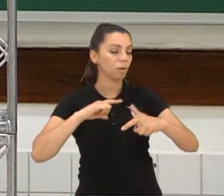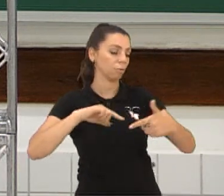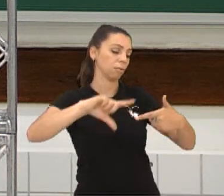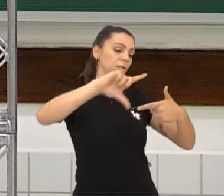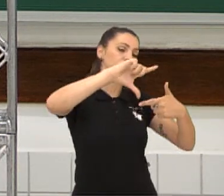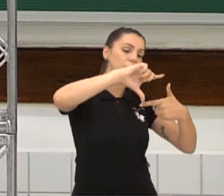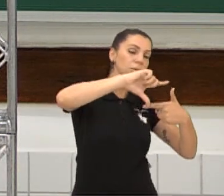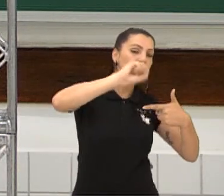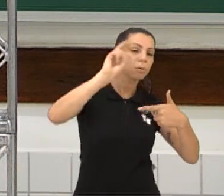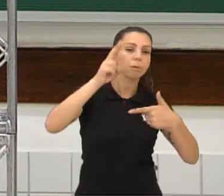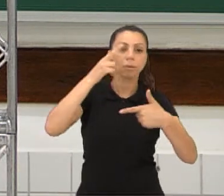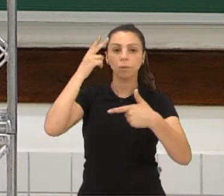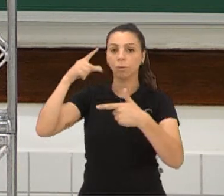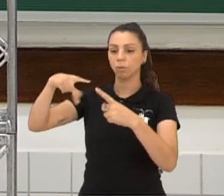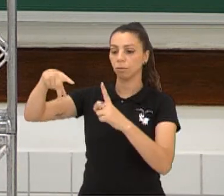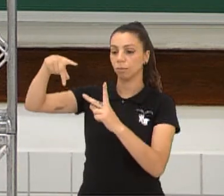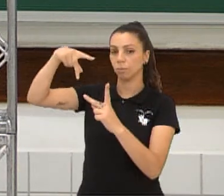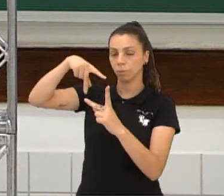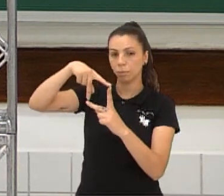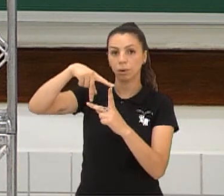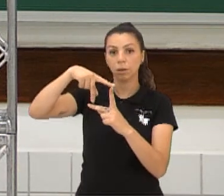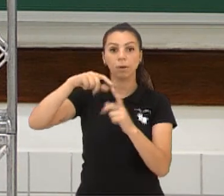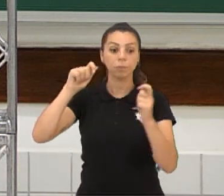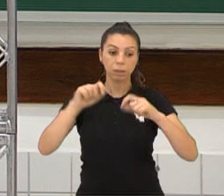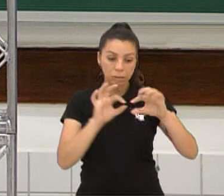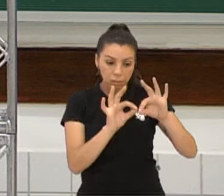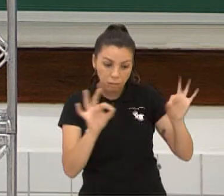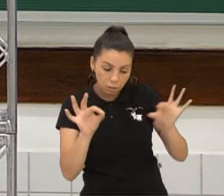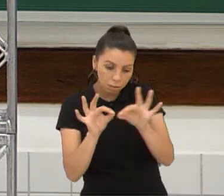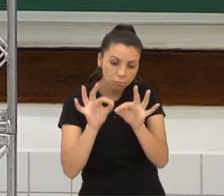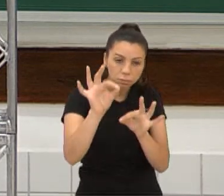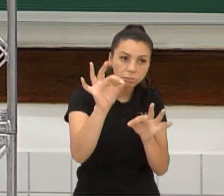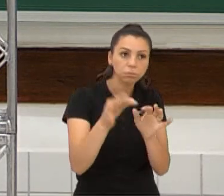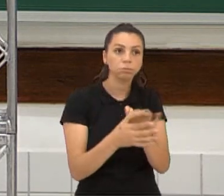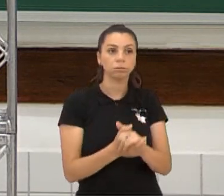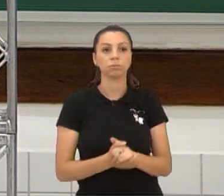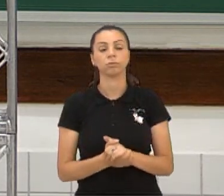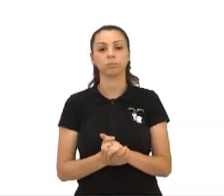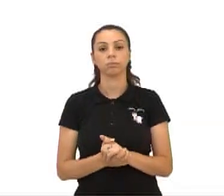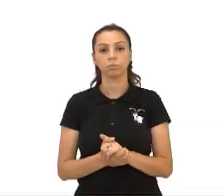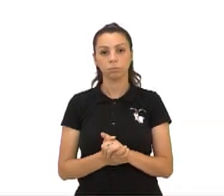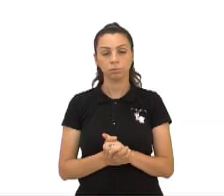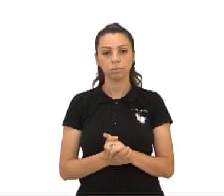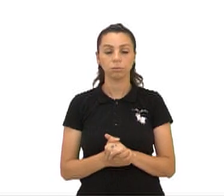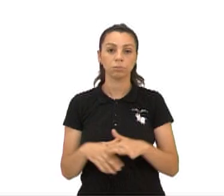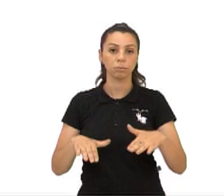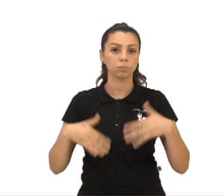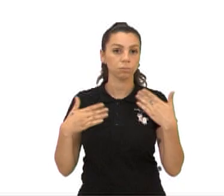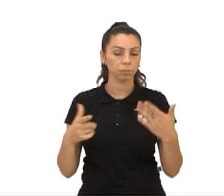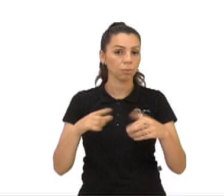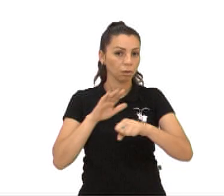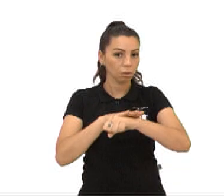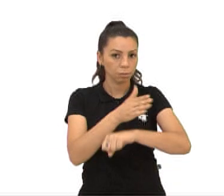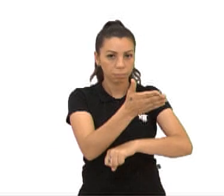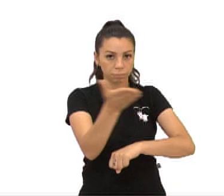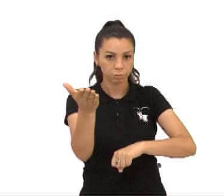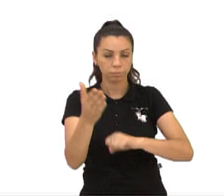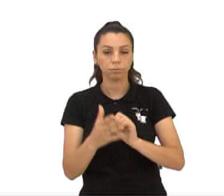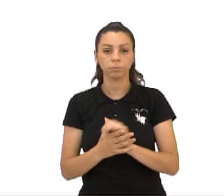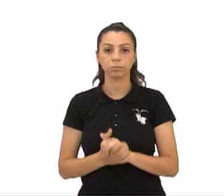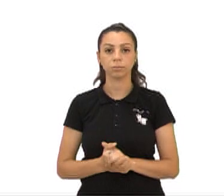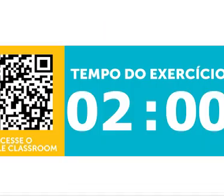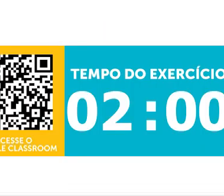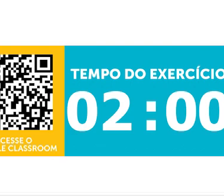ou se é um quadrado? A medida dos lados. E tá destacado aqui, ó. Então, tempo para vocês.